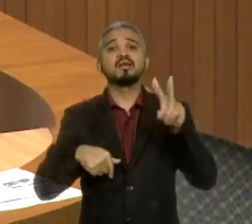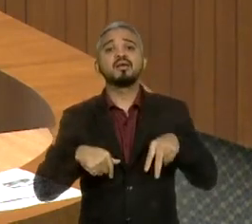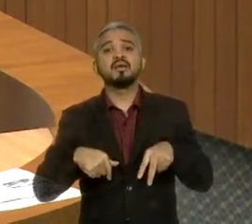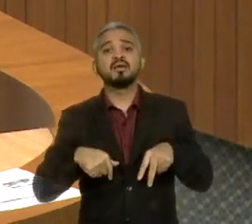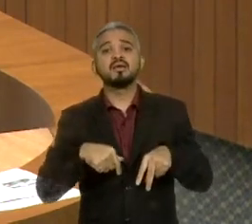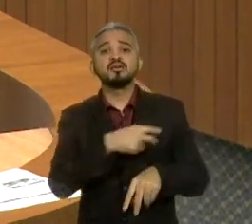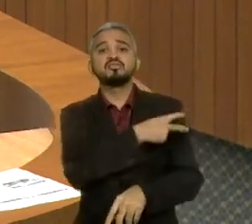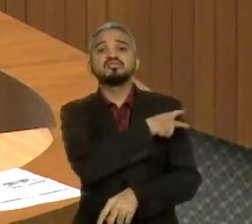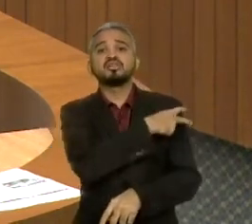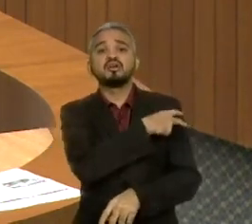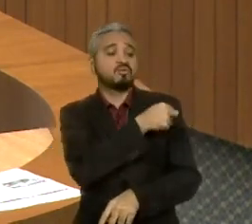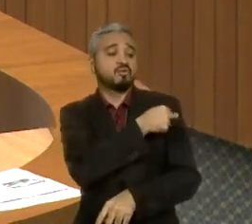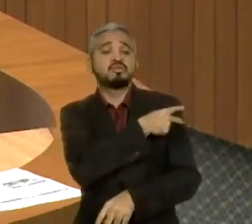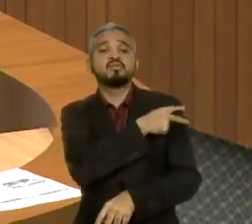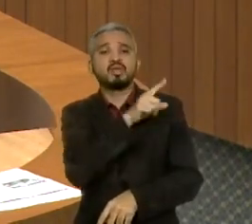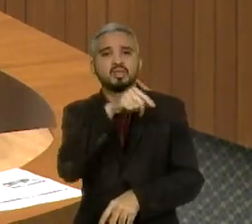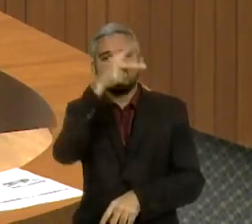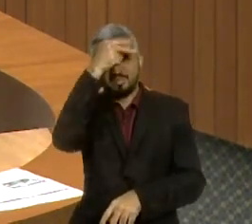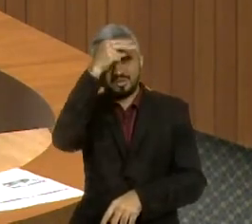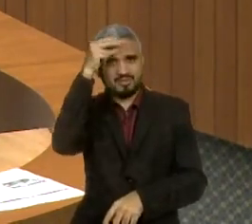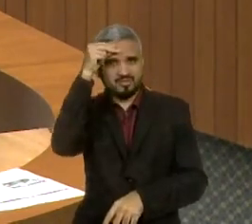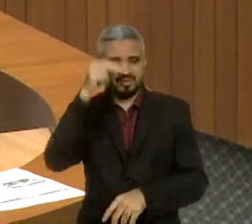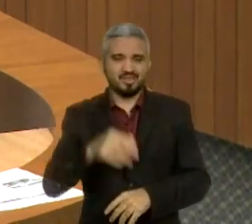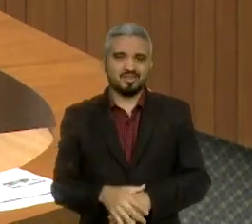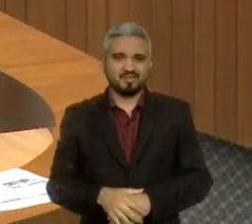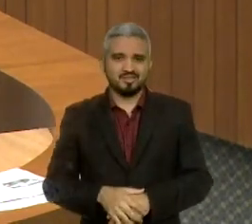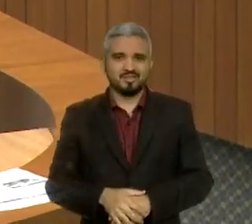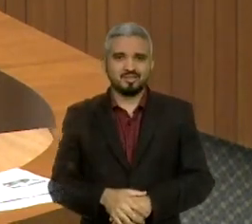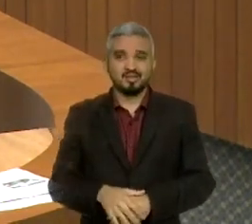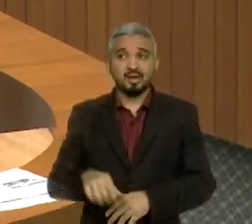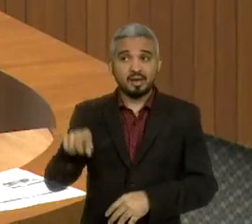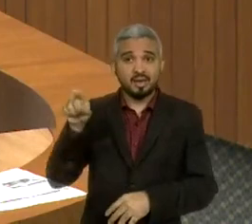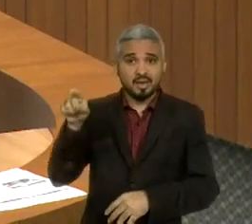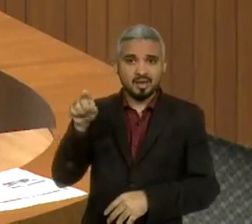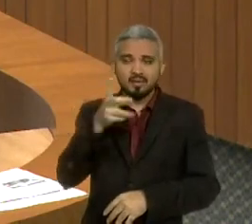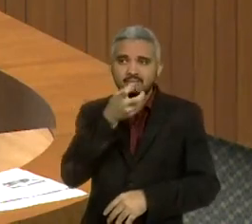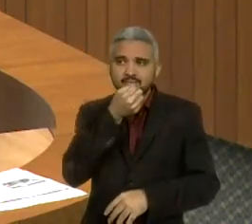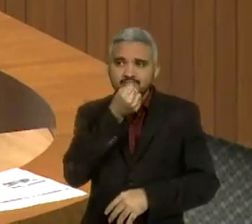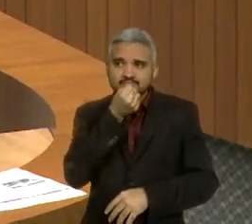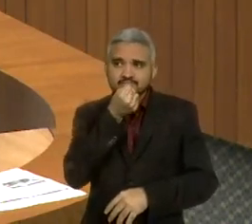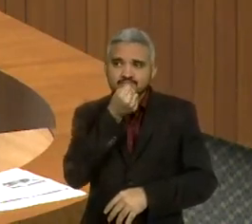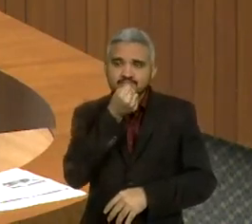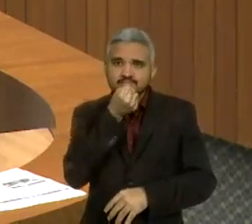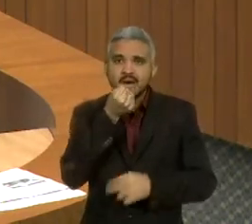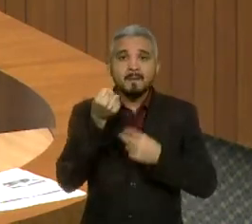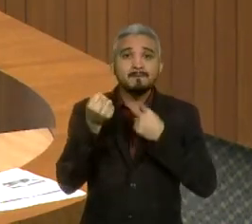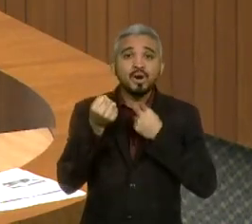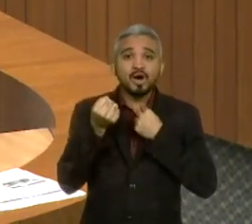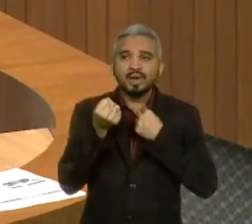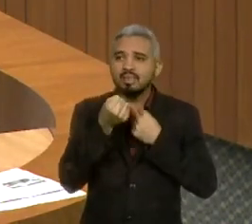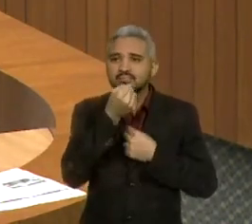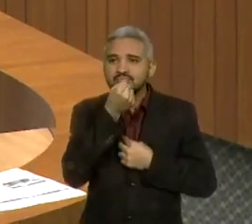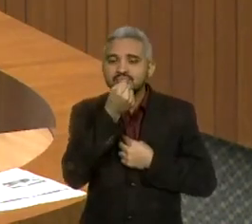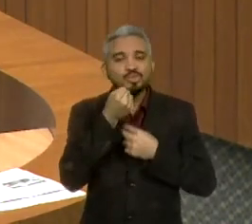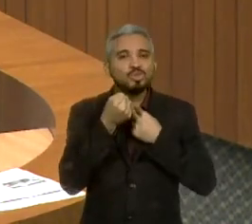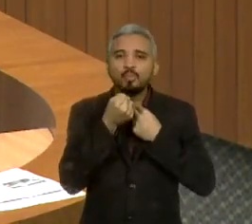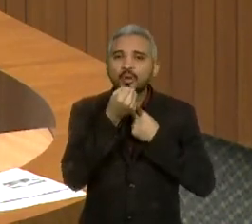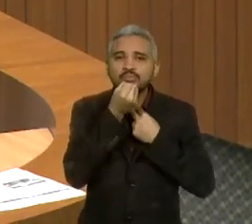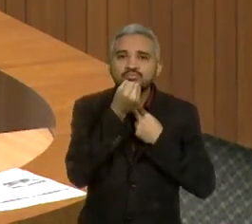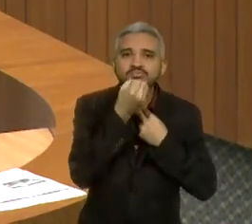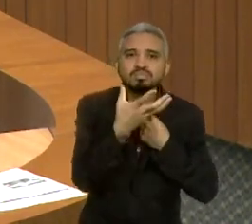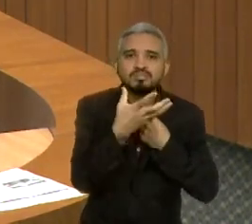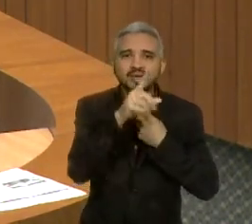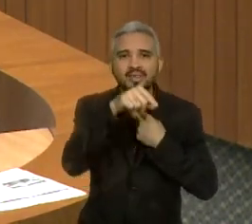apanhando, calado, porque ele não tem como cuspir para cima. Ele não tem como dizer quem mandou. Porque não tem